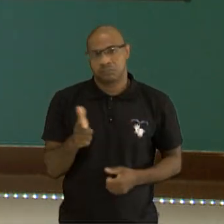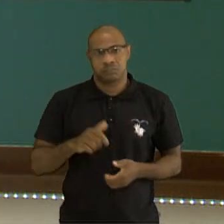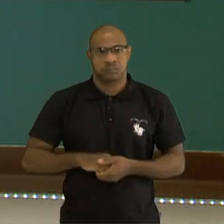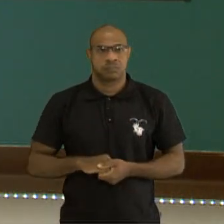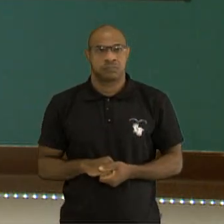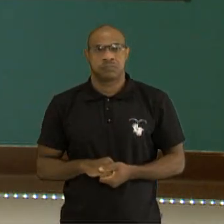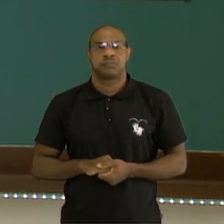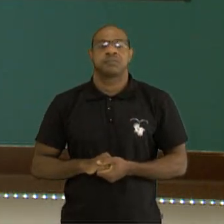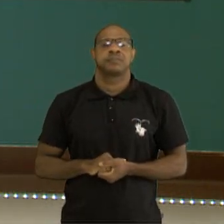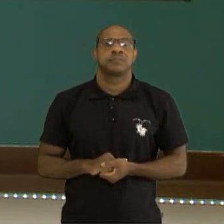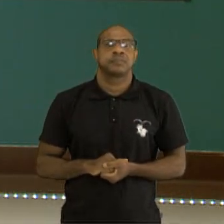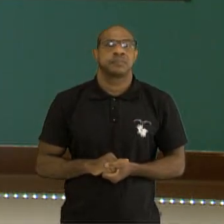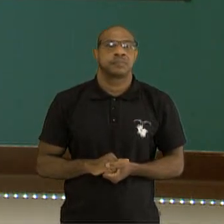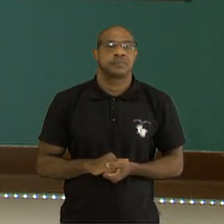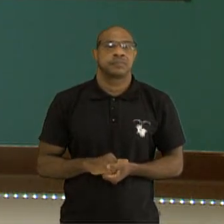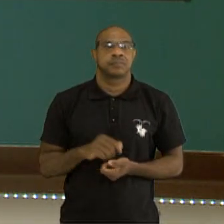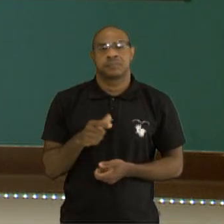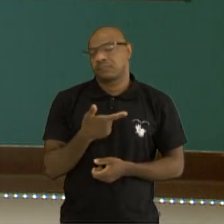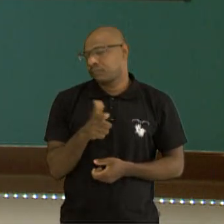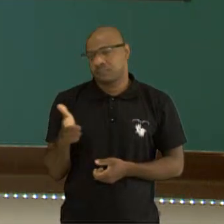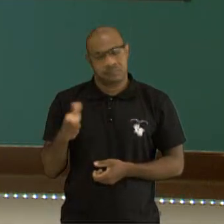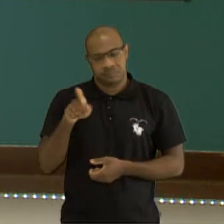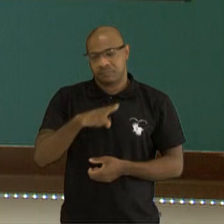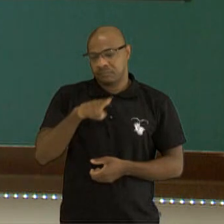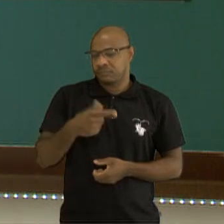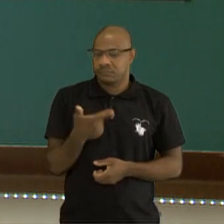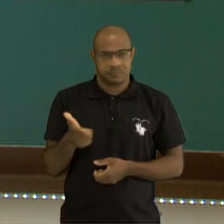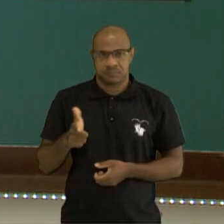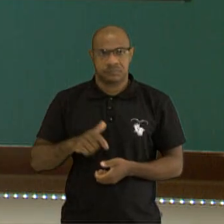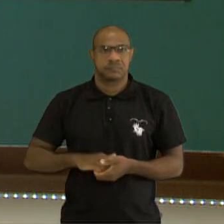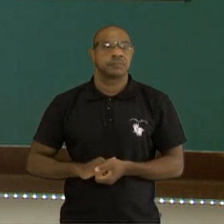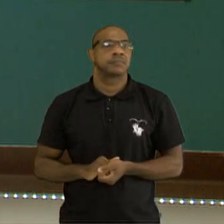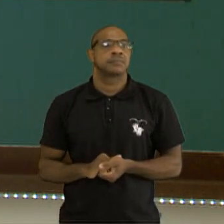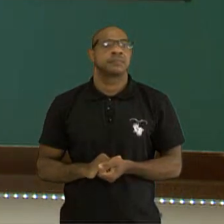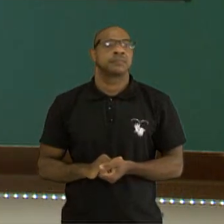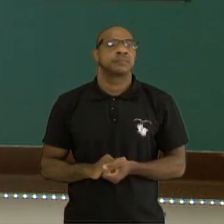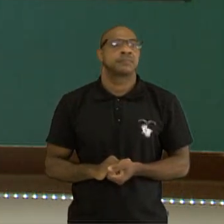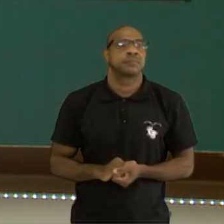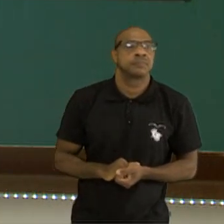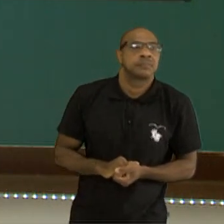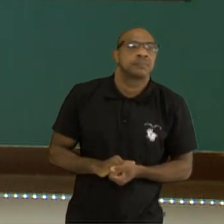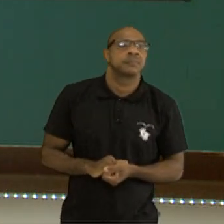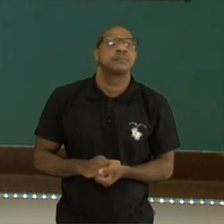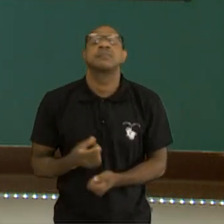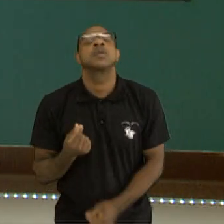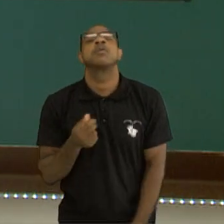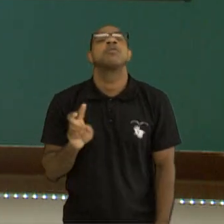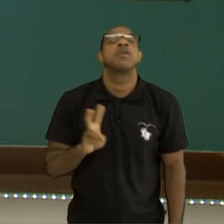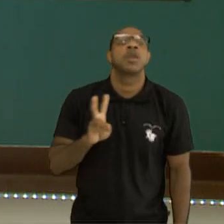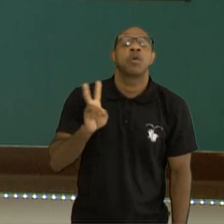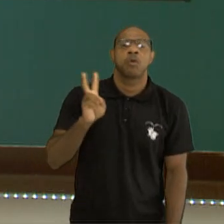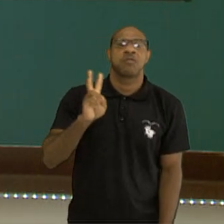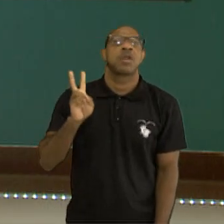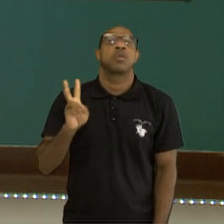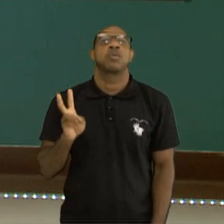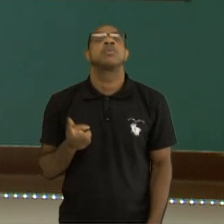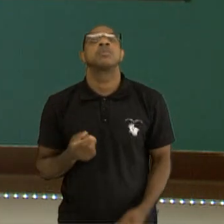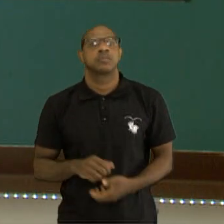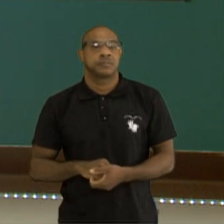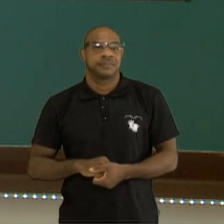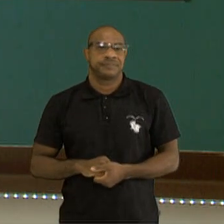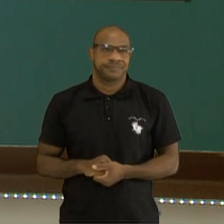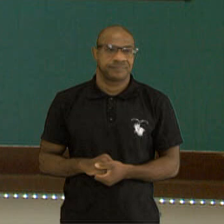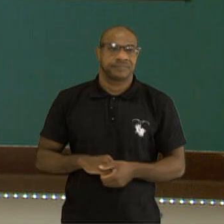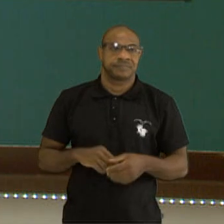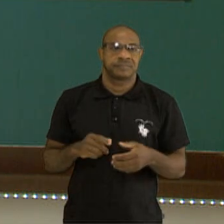marcar é essa daqui, ó. Health insurance, ok? How much is it? Quanto que custa? $49. And